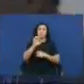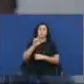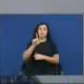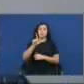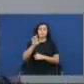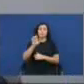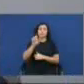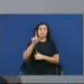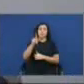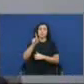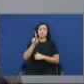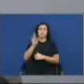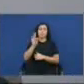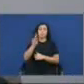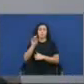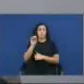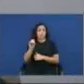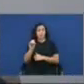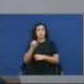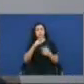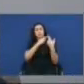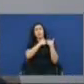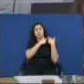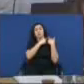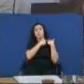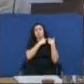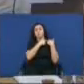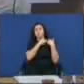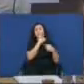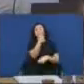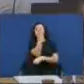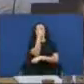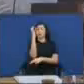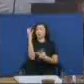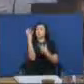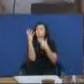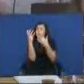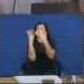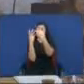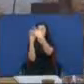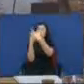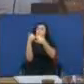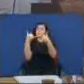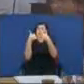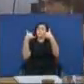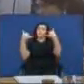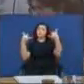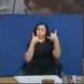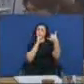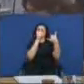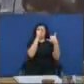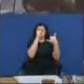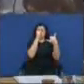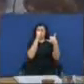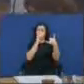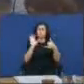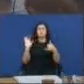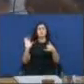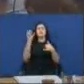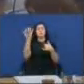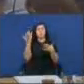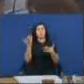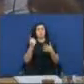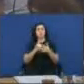responsável para a poda das árvores no local onde existe a passagem de fios. E o que está